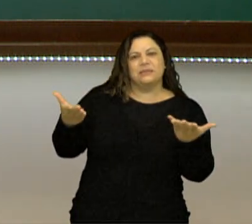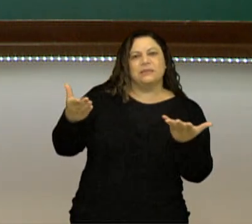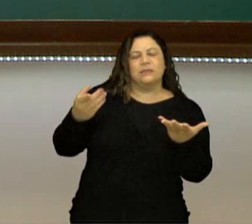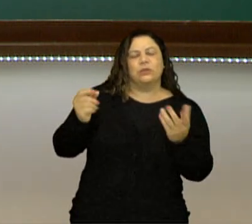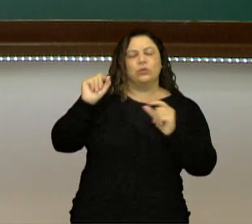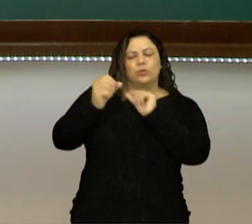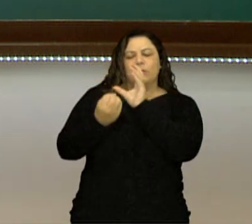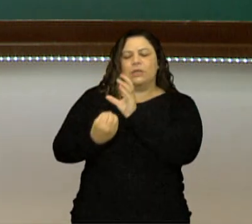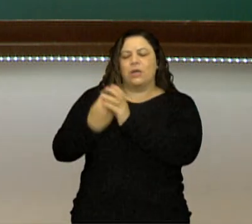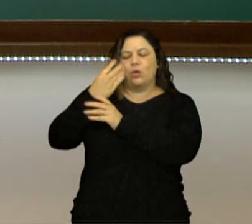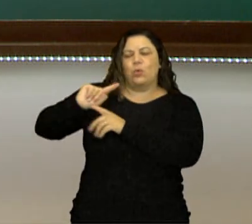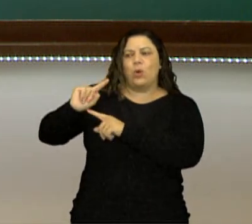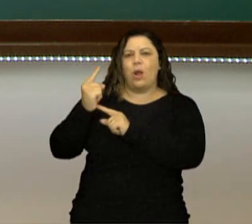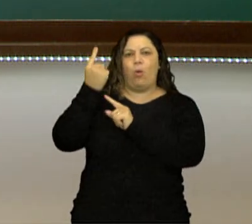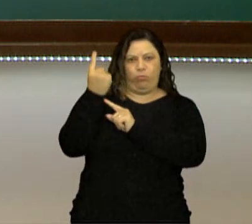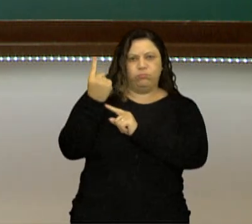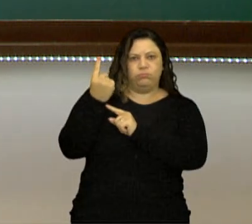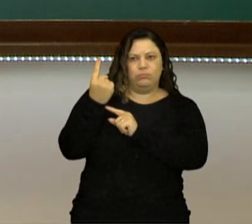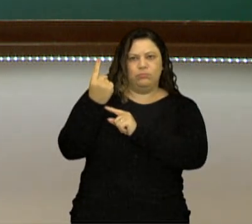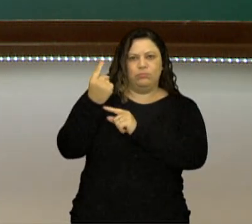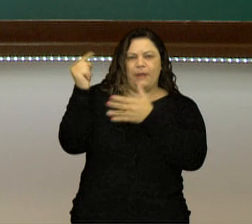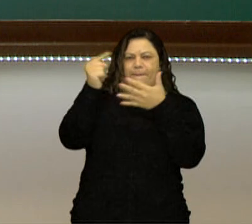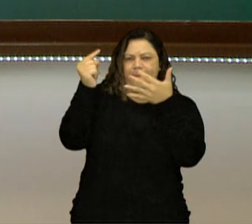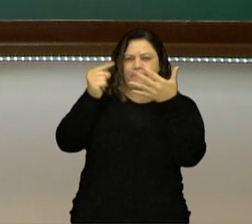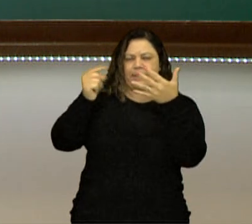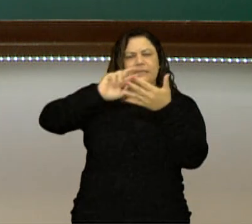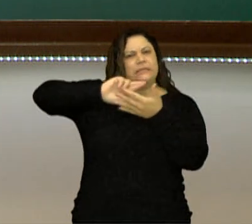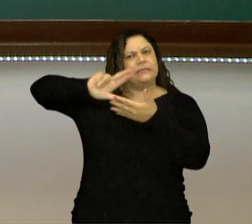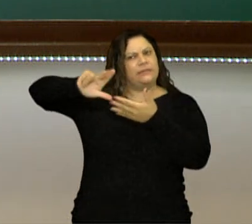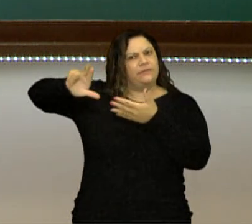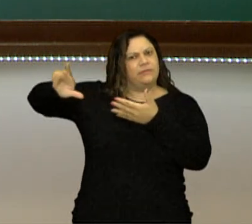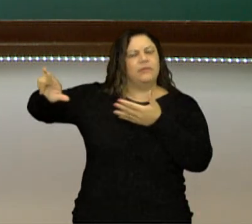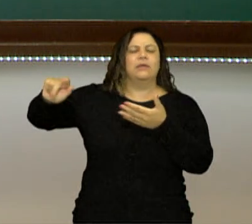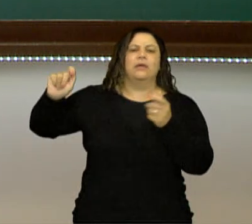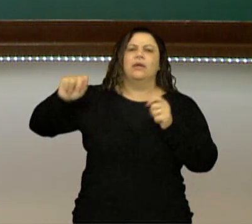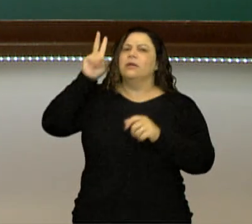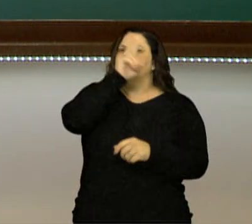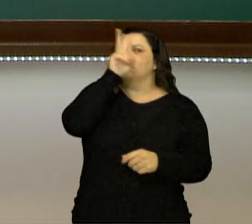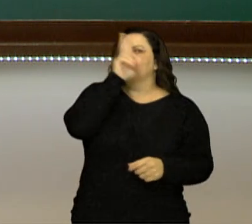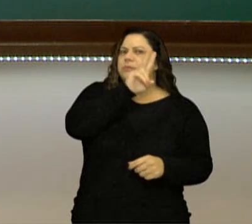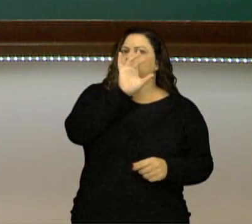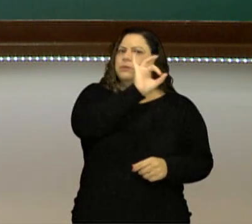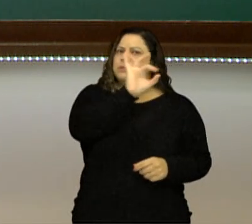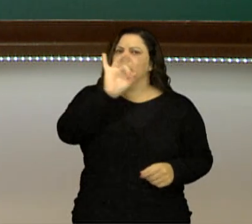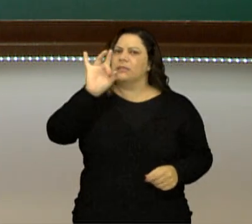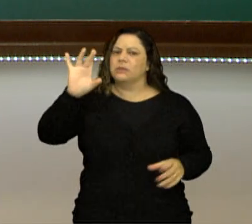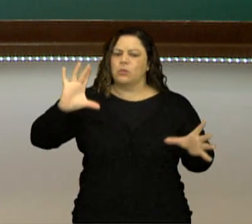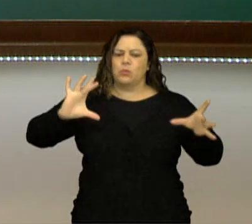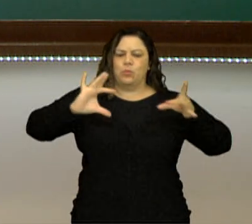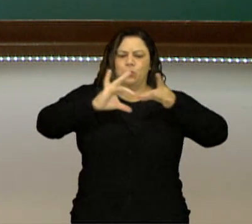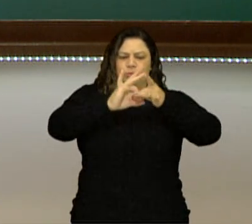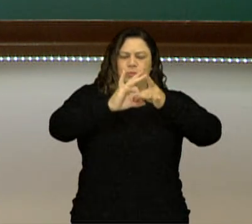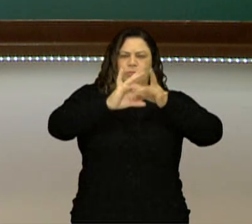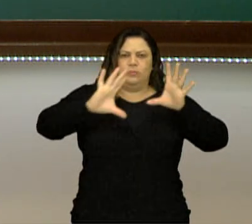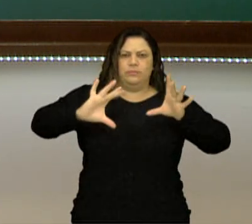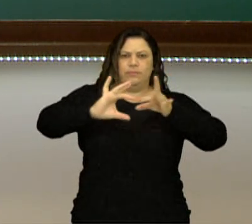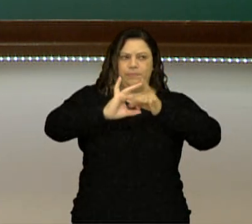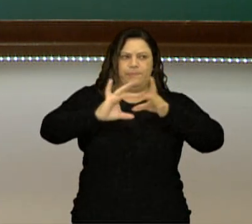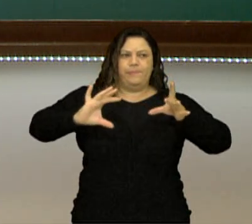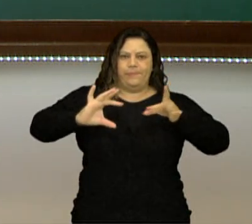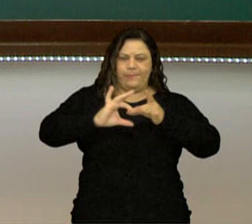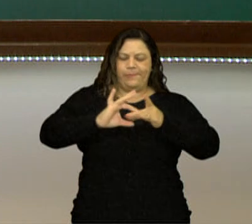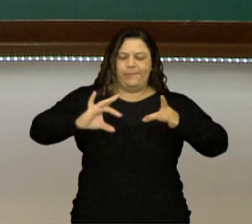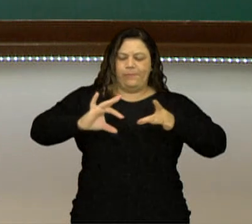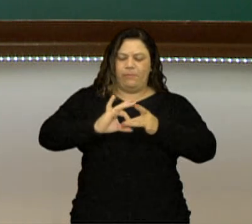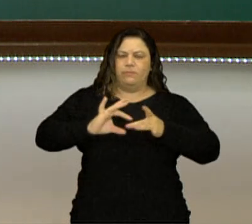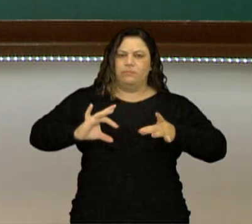dar origem a um aminoácido. Você tem vários aminoácidos, né? Lembrando que cada trinca se liga, né, ao